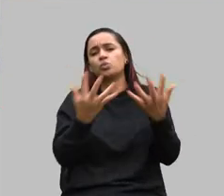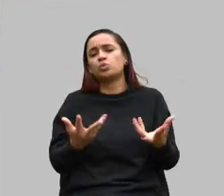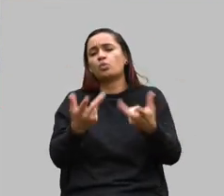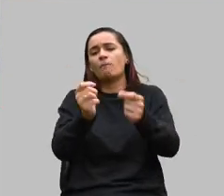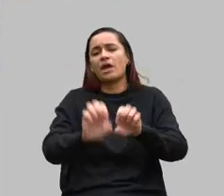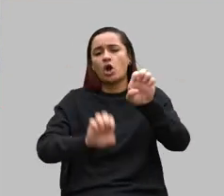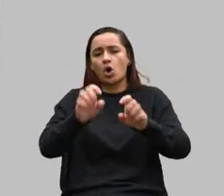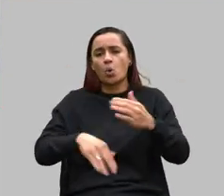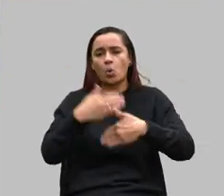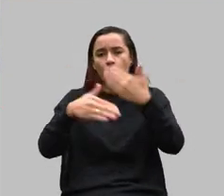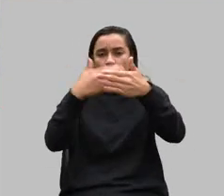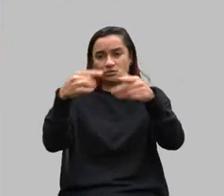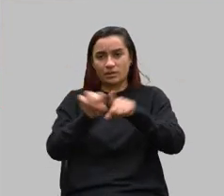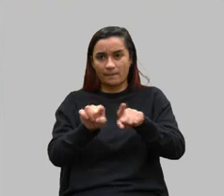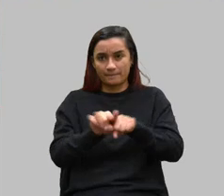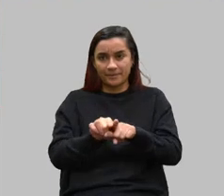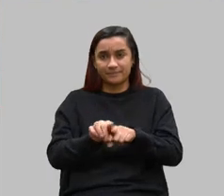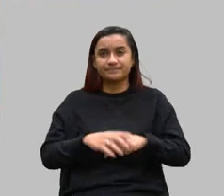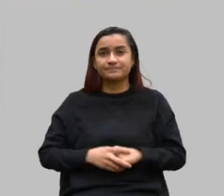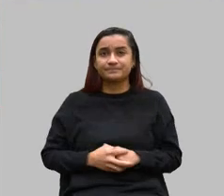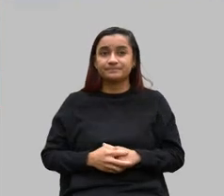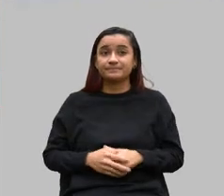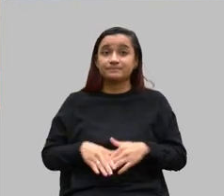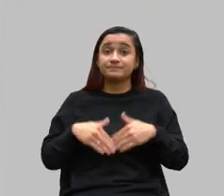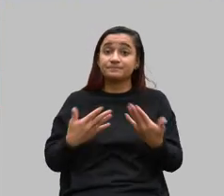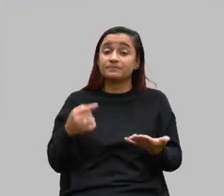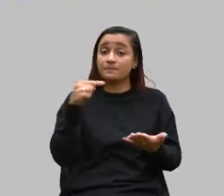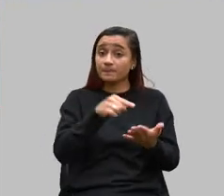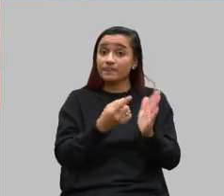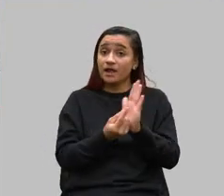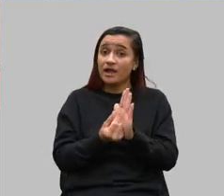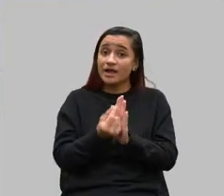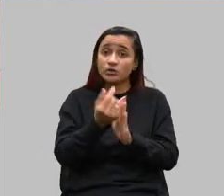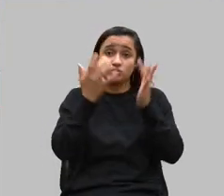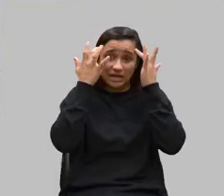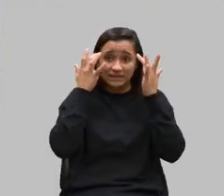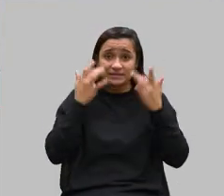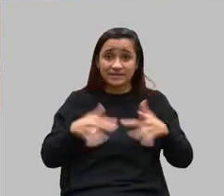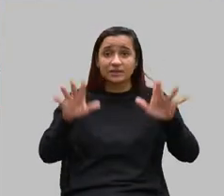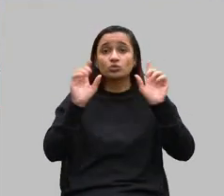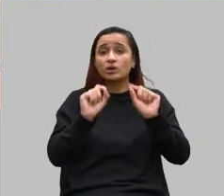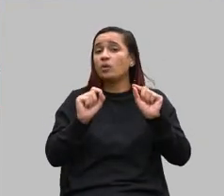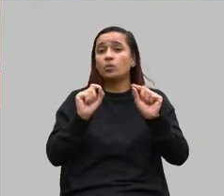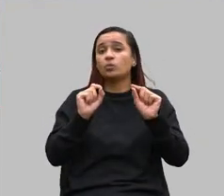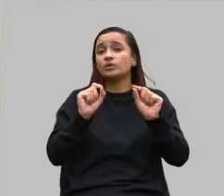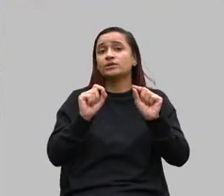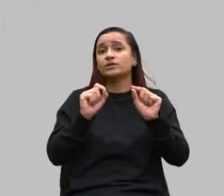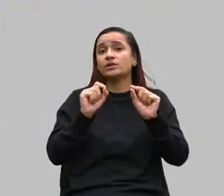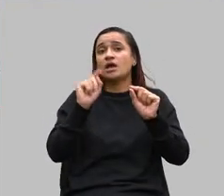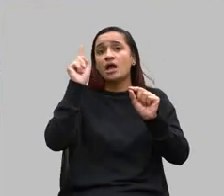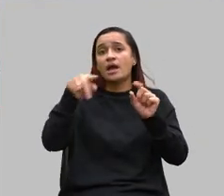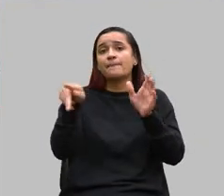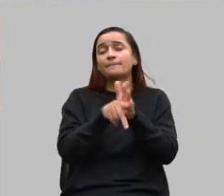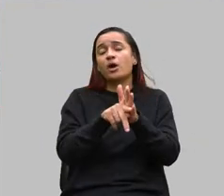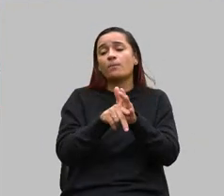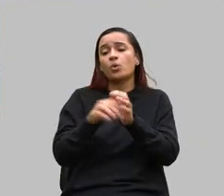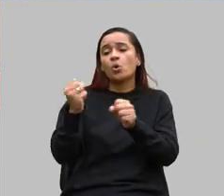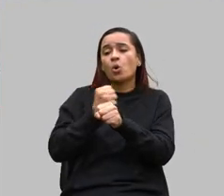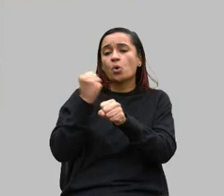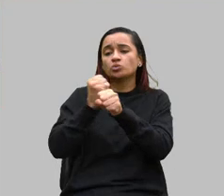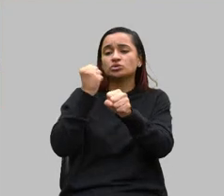mas eh esse recurso naturalmente pela dimensão é para obras grandes para grandes